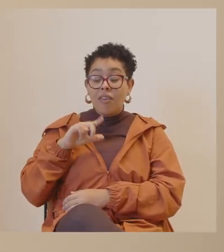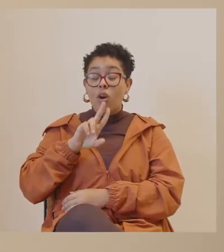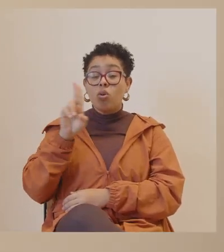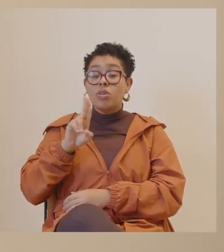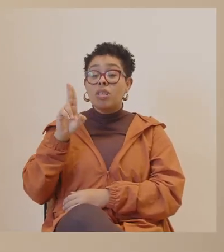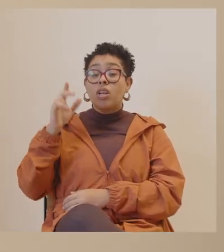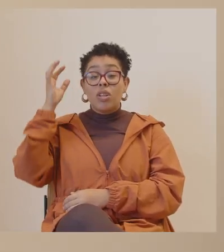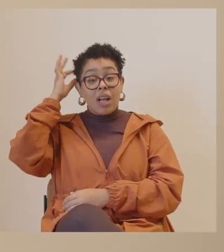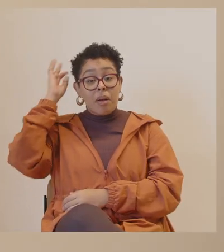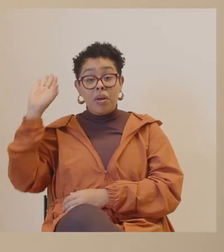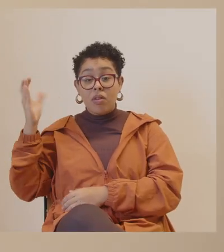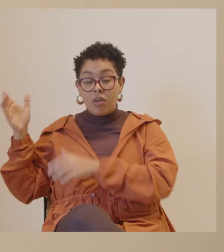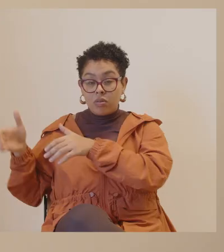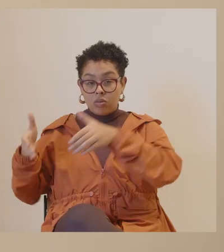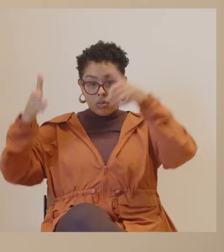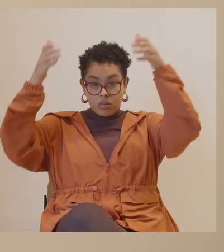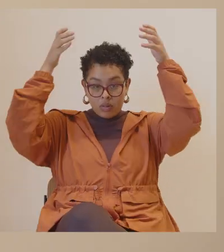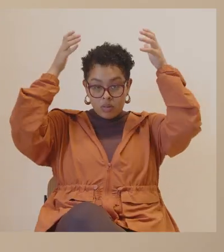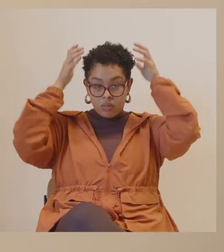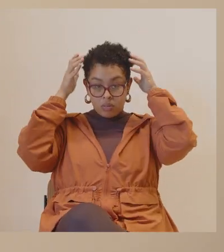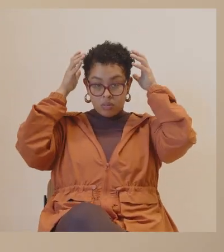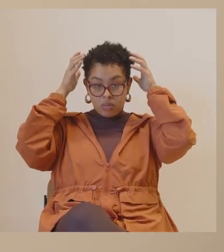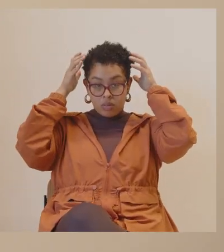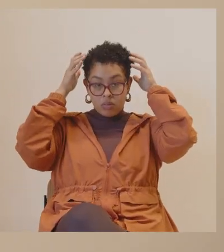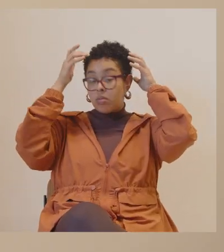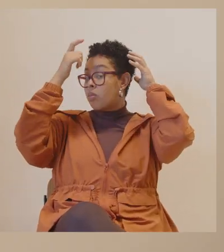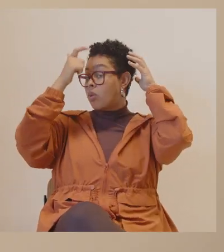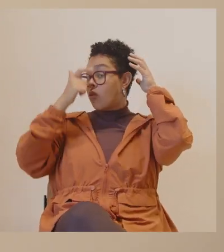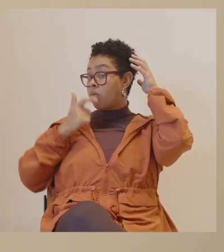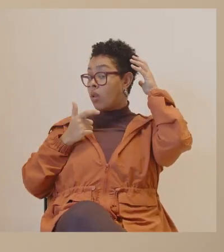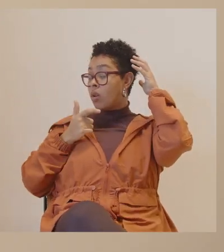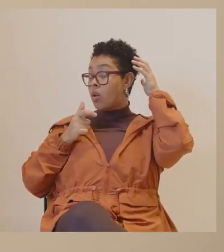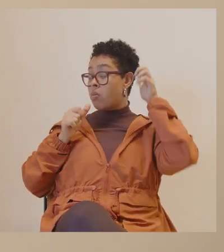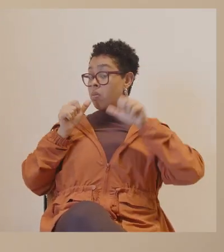Ou seja, essa figura é um híbrido, né, digamos